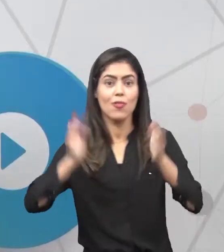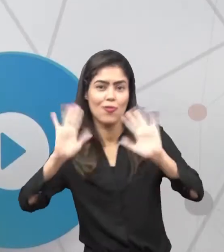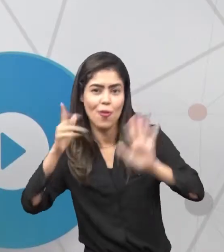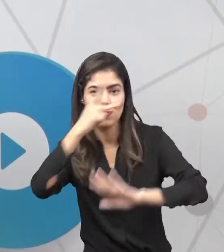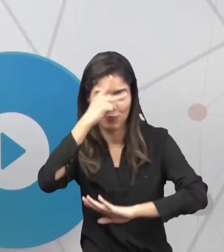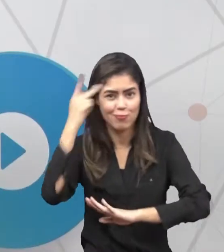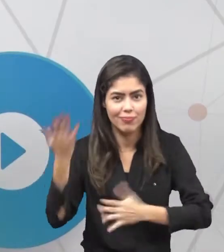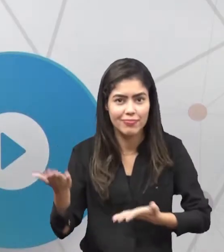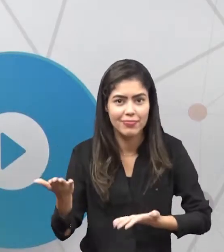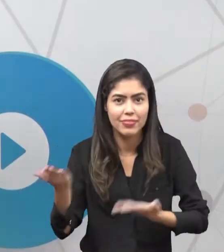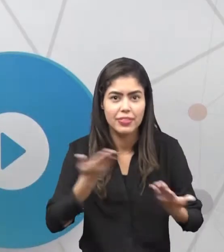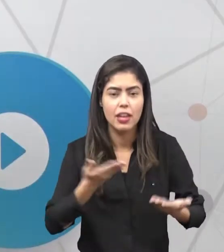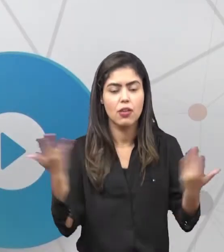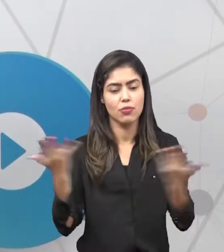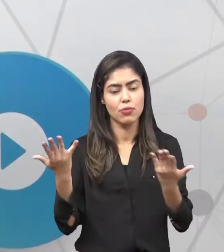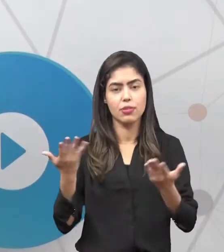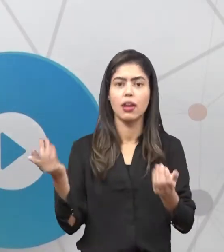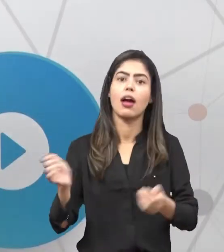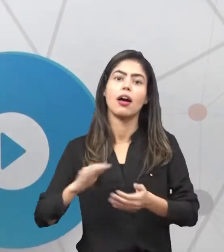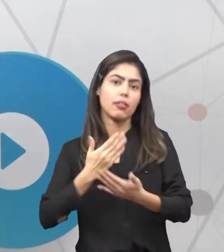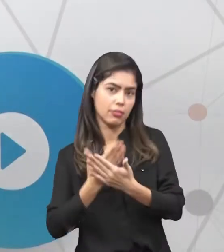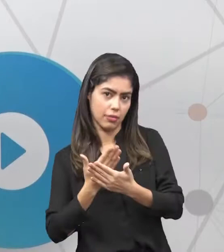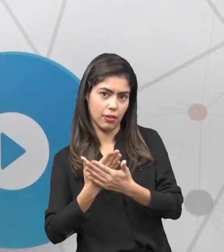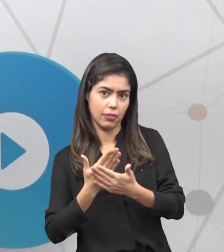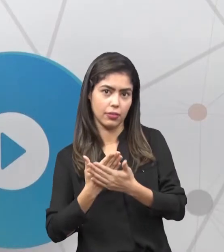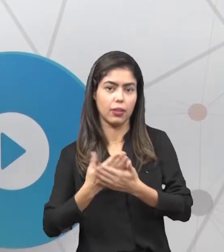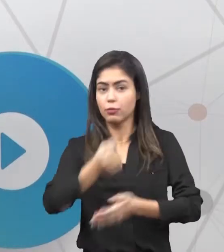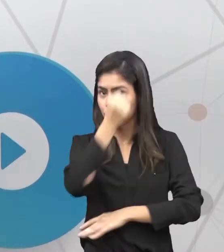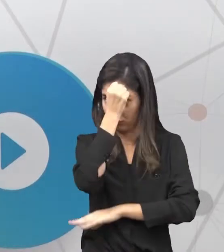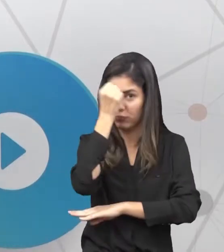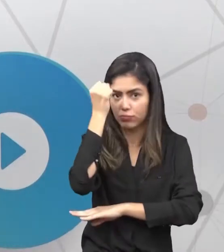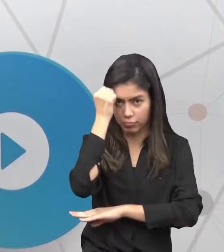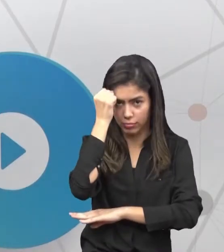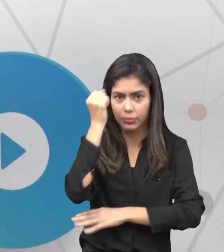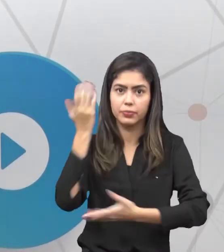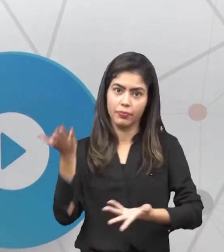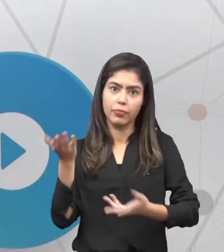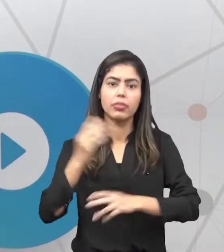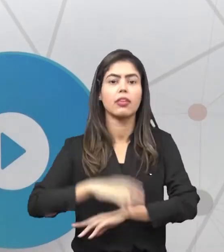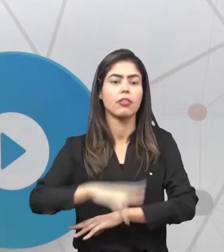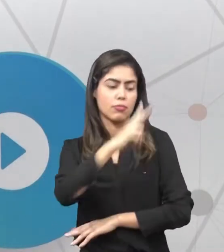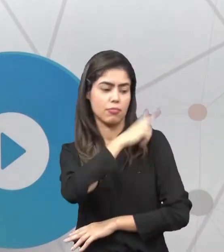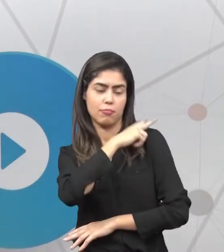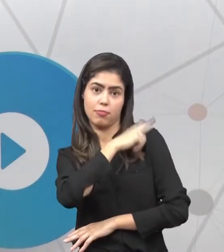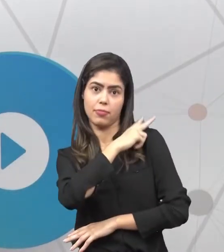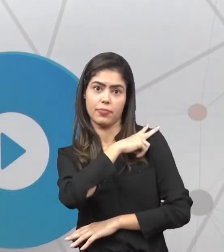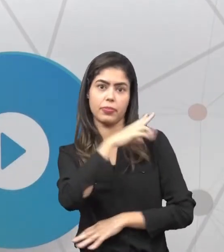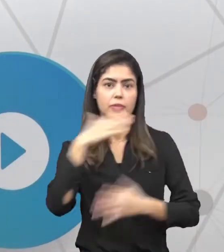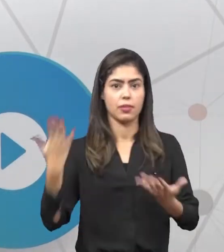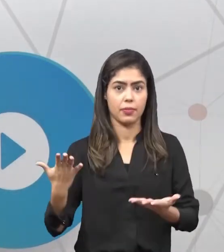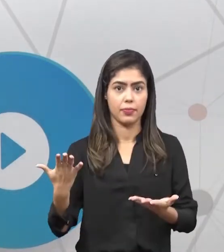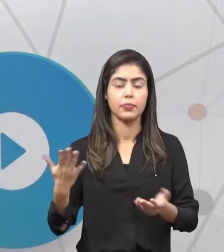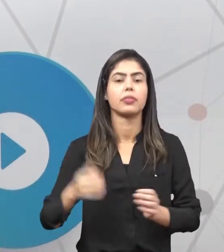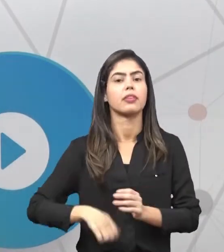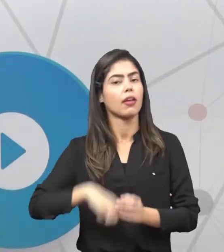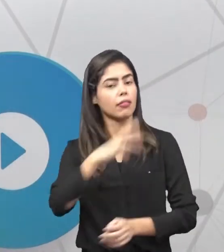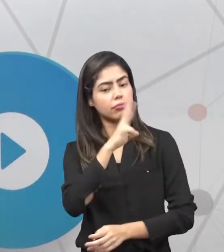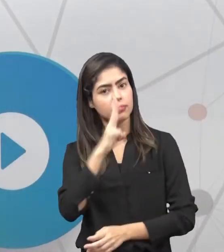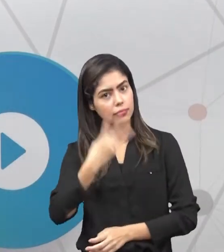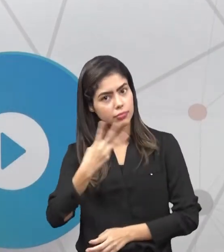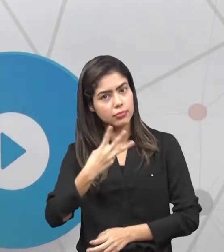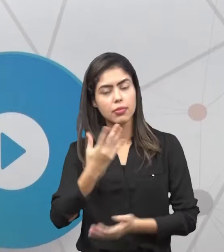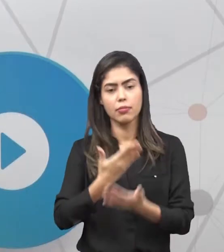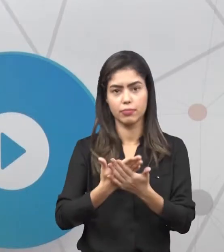Olá, pessoal! Estamos aqui para mais uma aula de Sociologia, da segunda série, será a nossa terceira